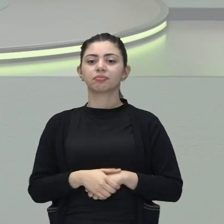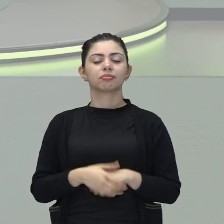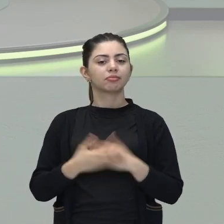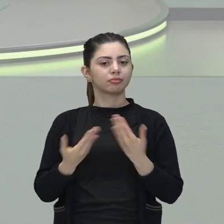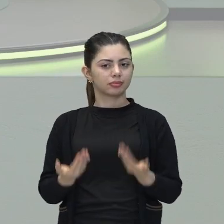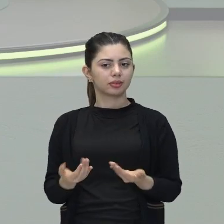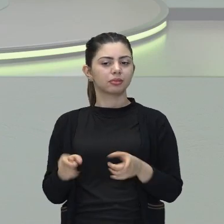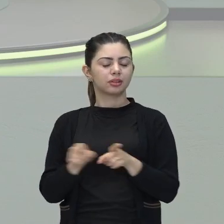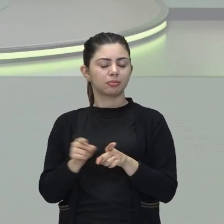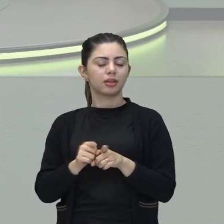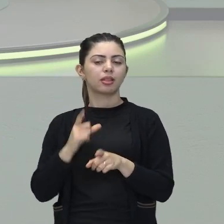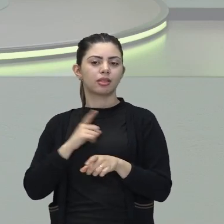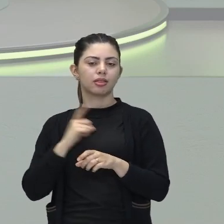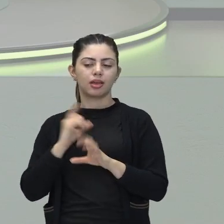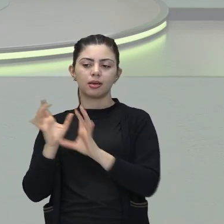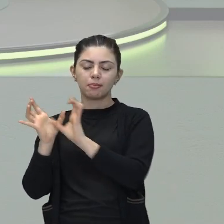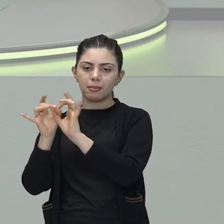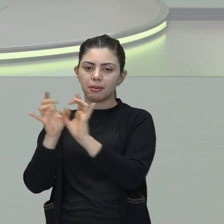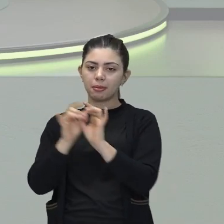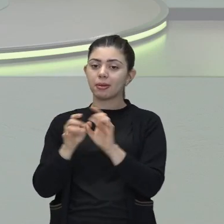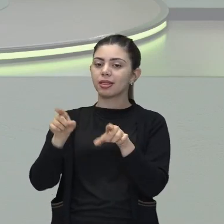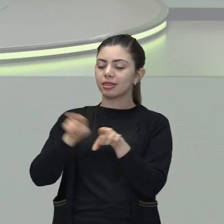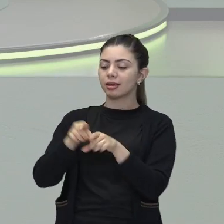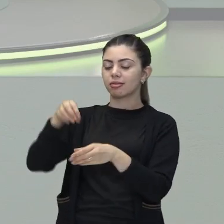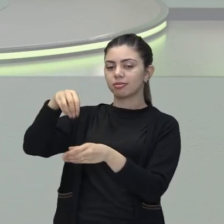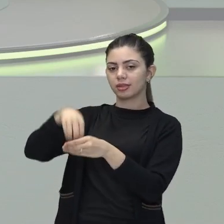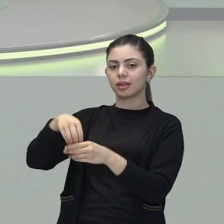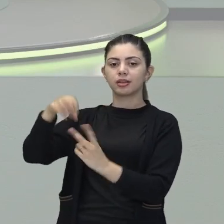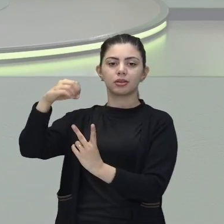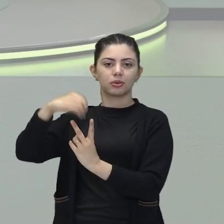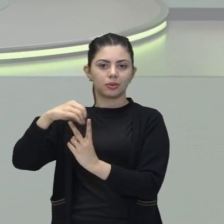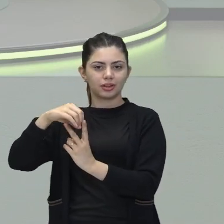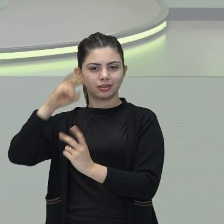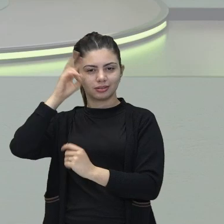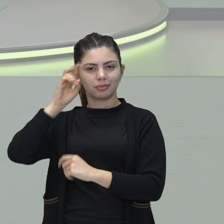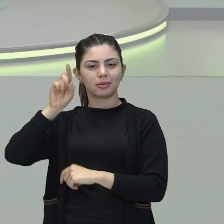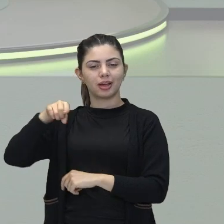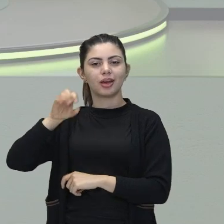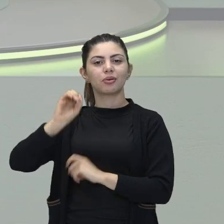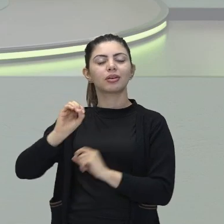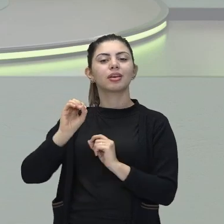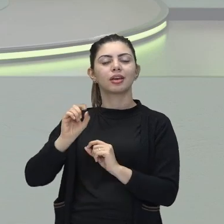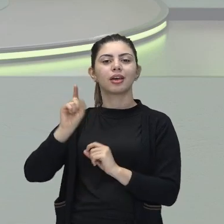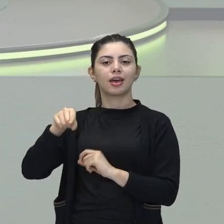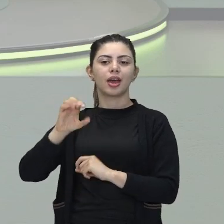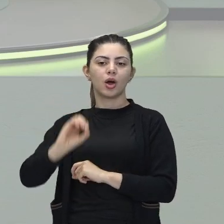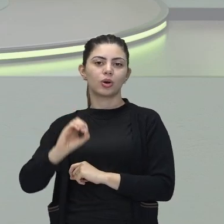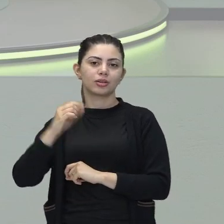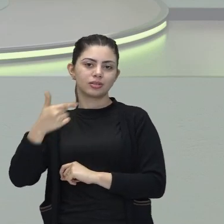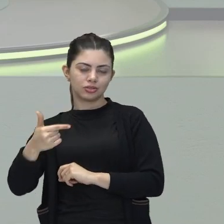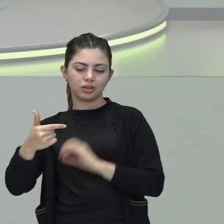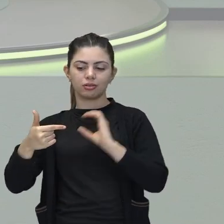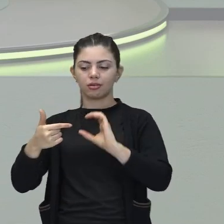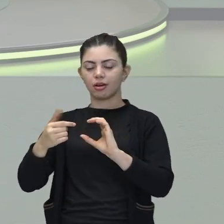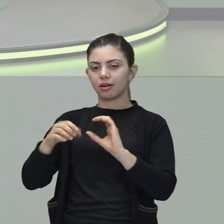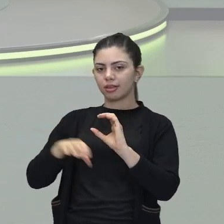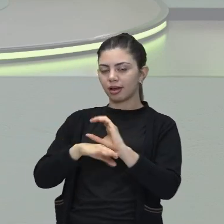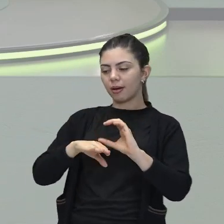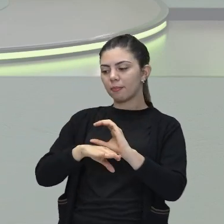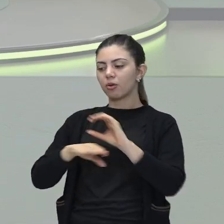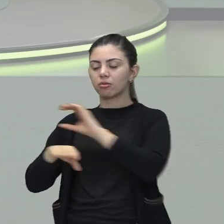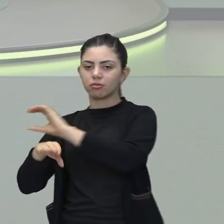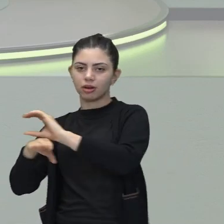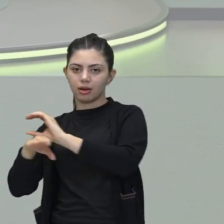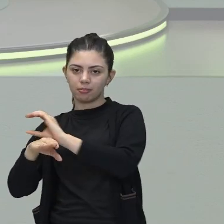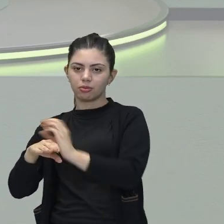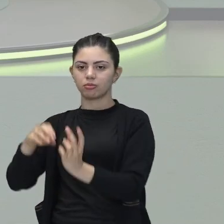que apresenta o éter em sua estrutura. O que é o éter? É o oxigênio ali entre átomos de carbono, está bem ali, não é? E tem